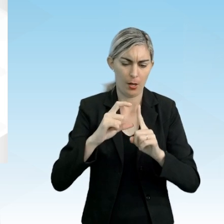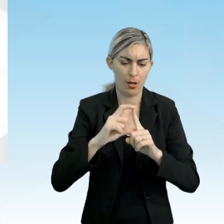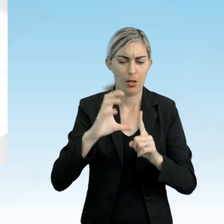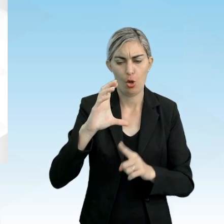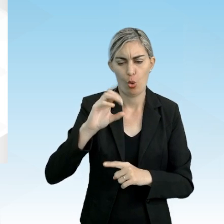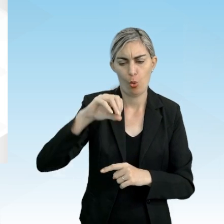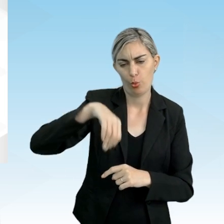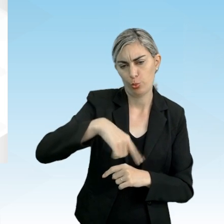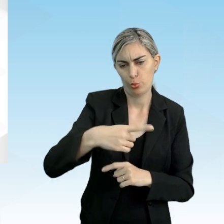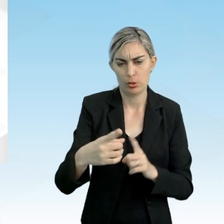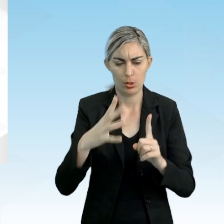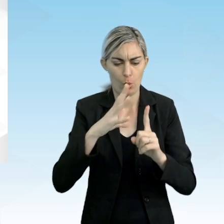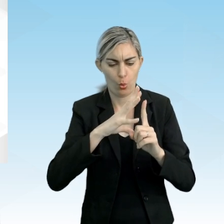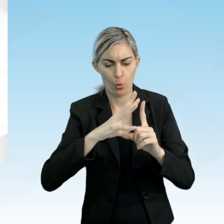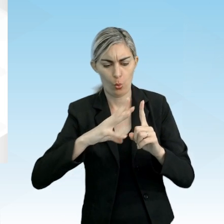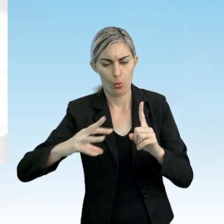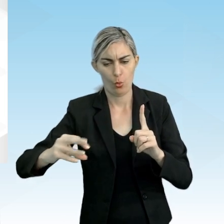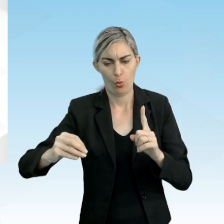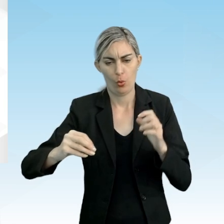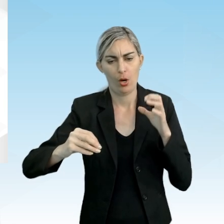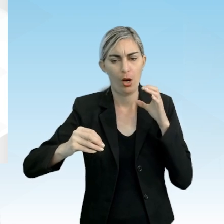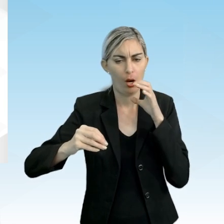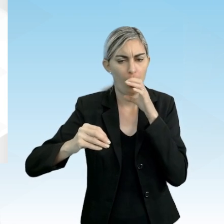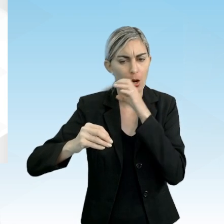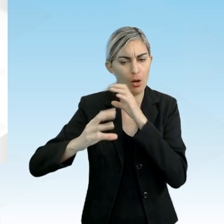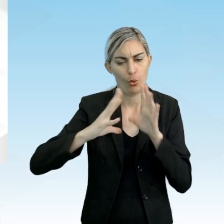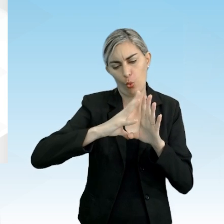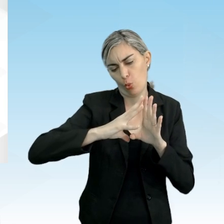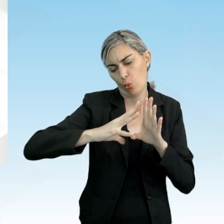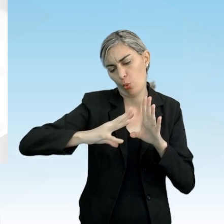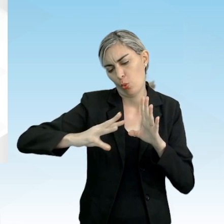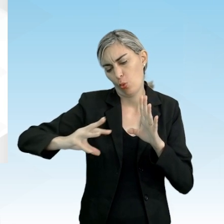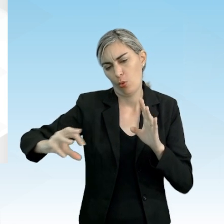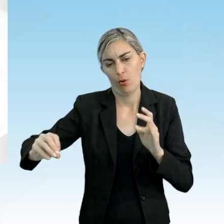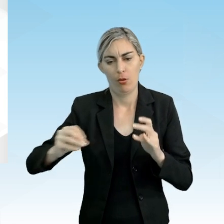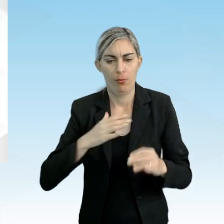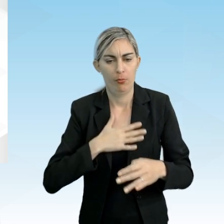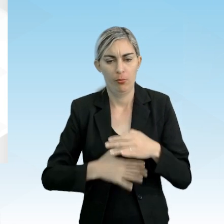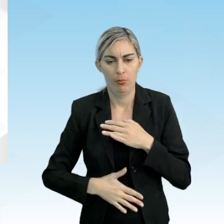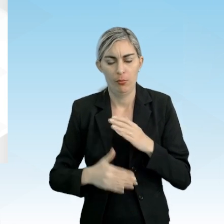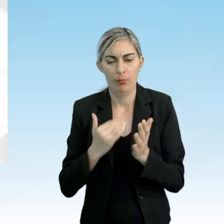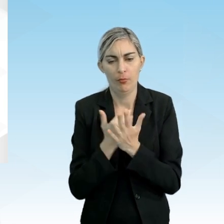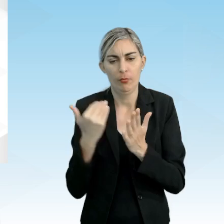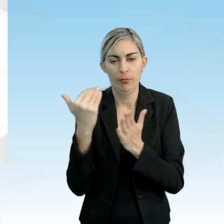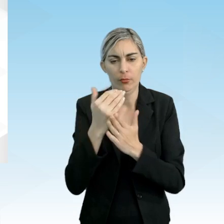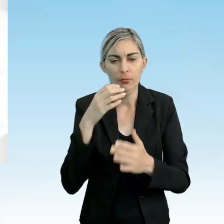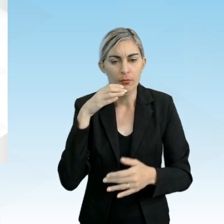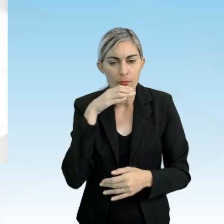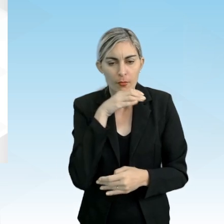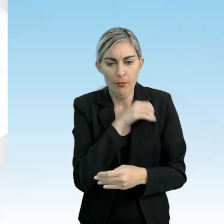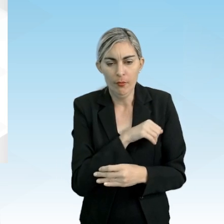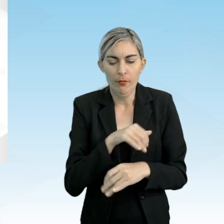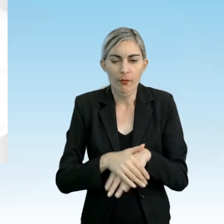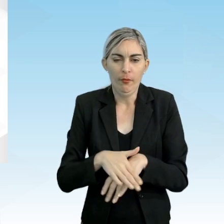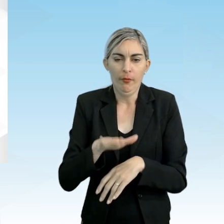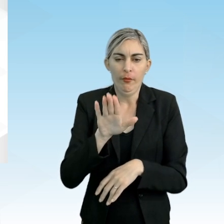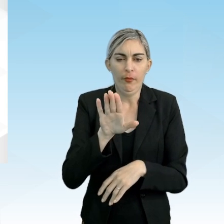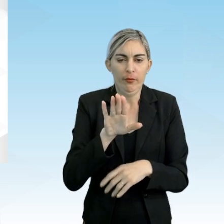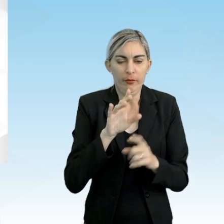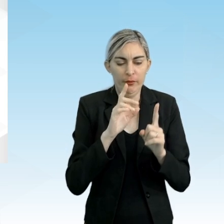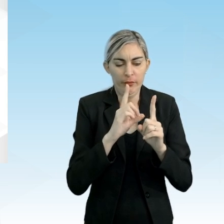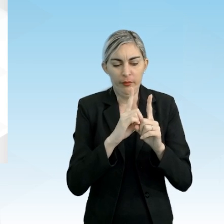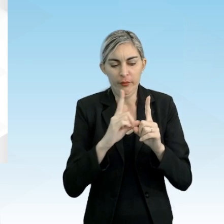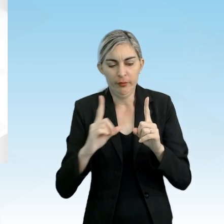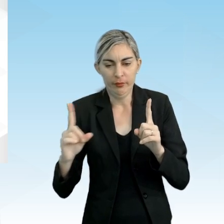condução o calor ele vai transferir de um corpo que está mais quente para um corpo que está